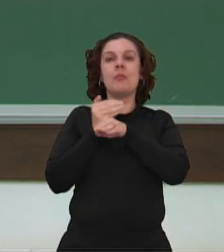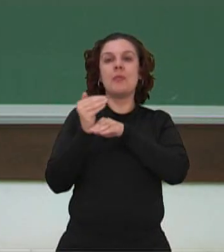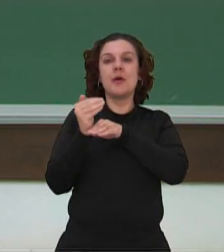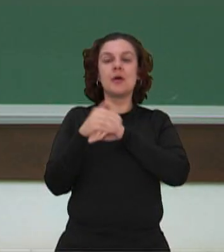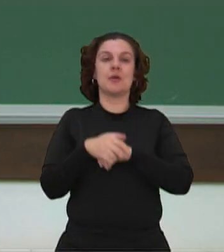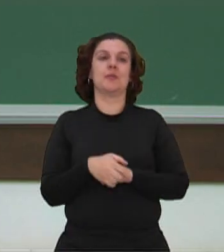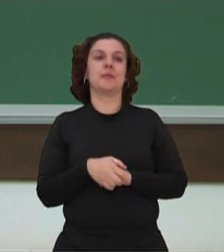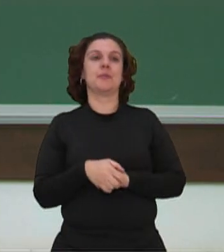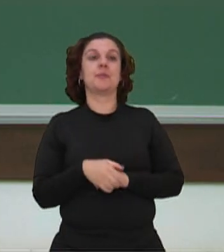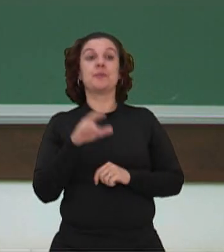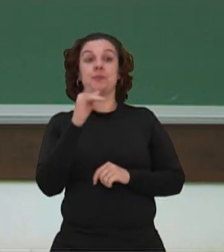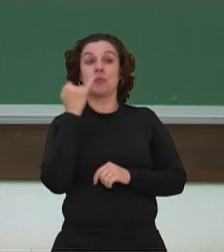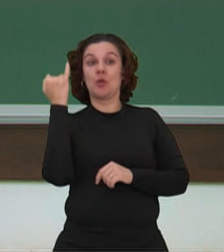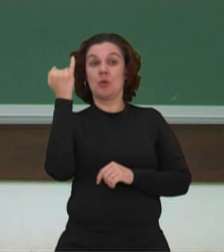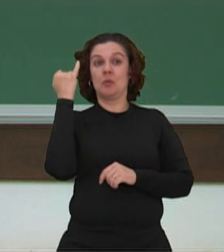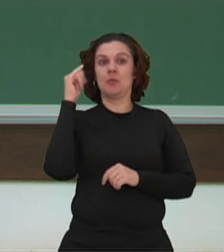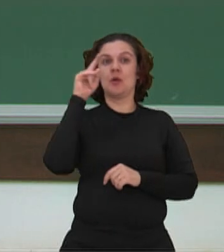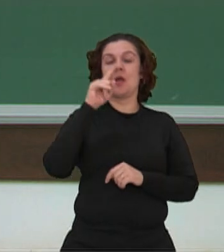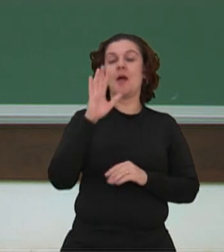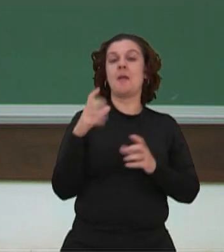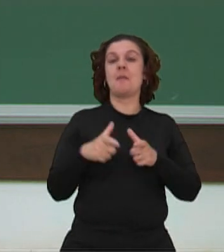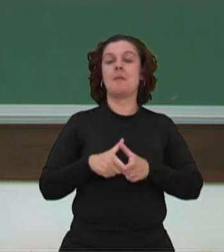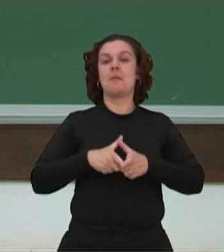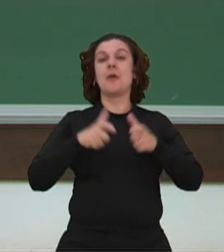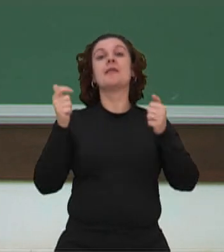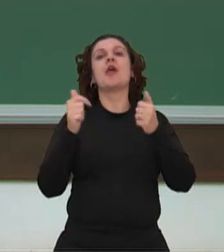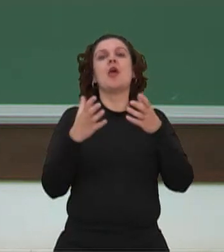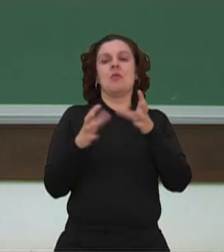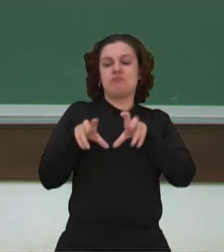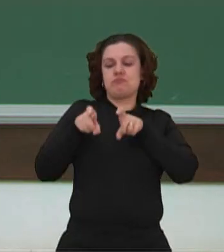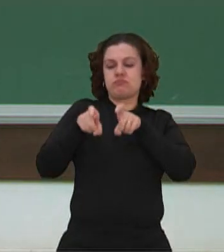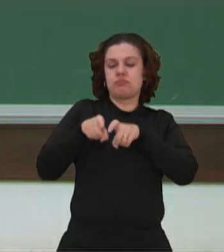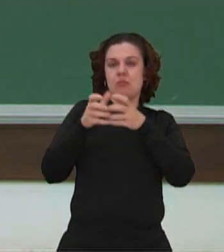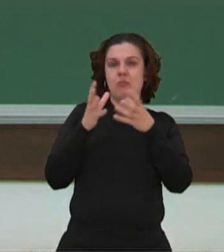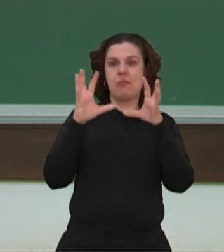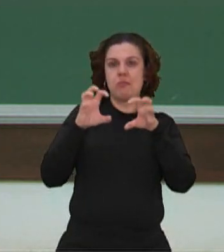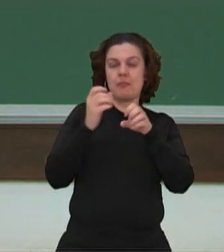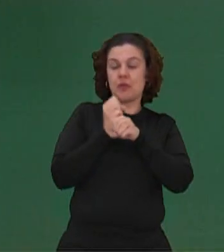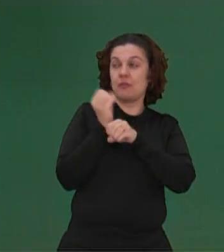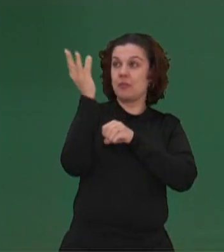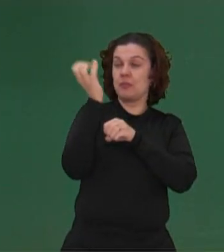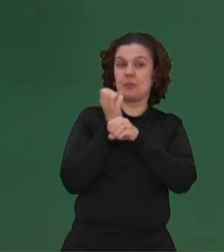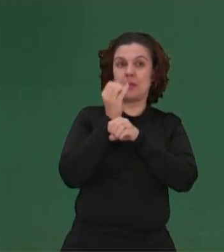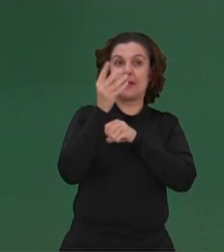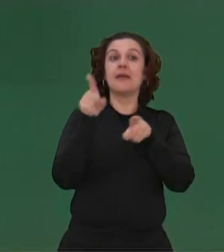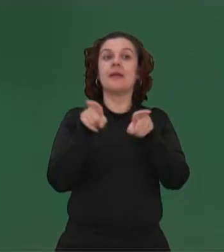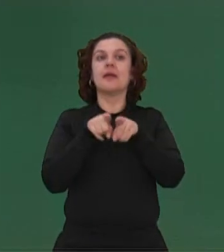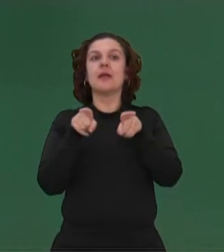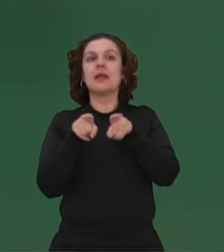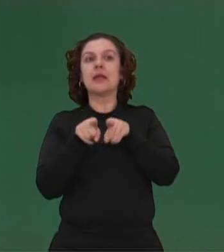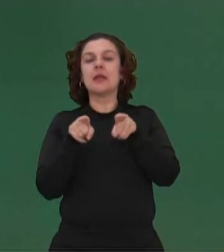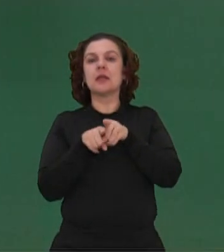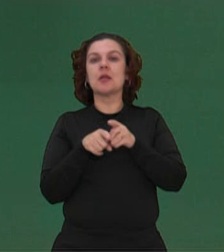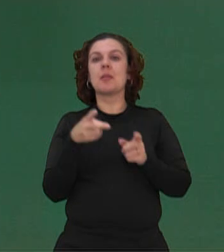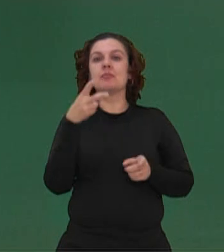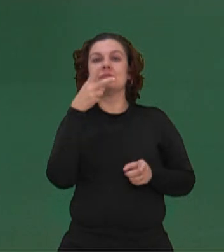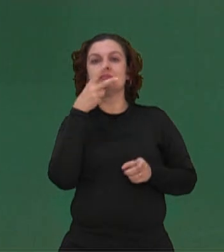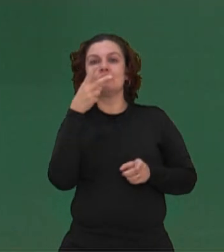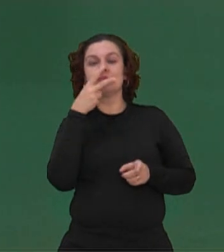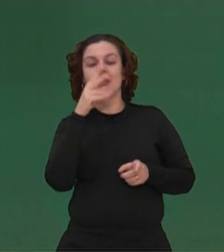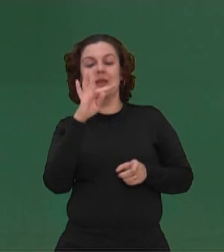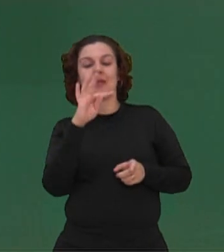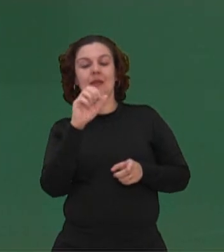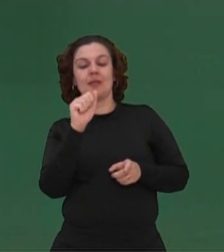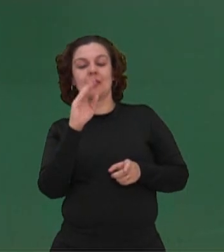importante e boa parte desse algodão passou a ser exportada também. Além disso, o tabaco foi outro produto